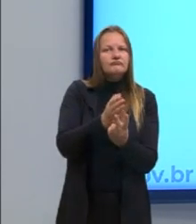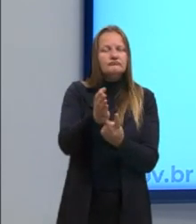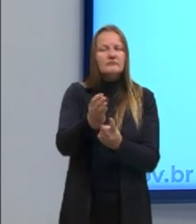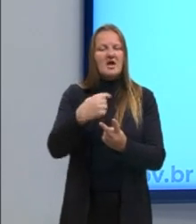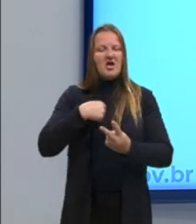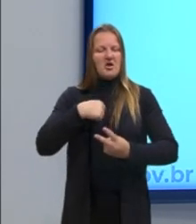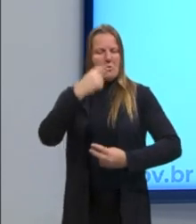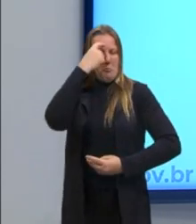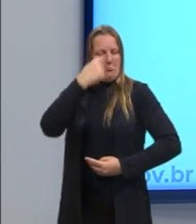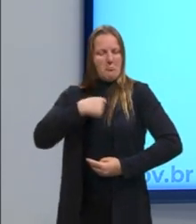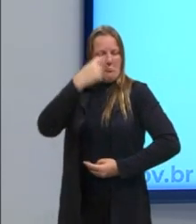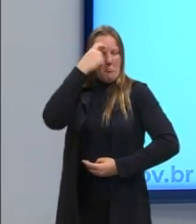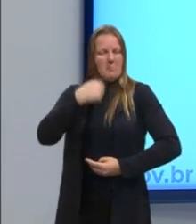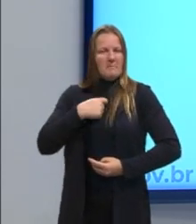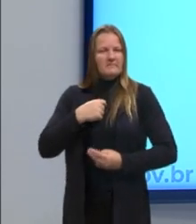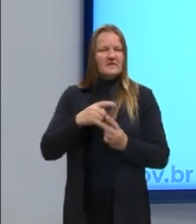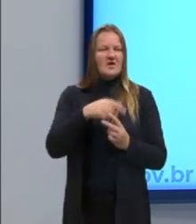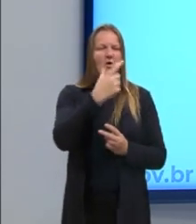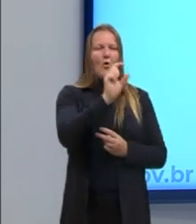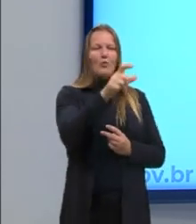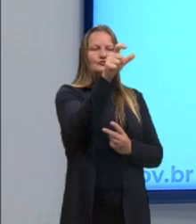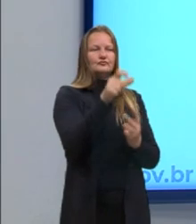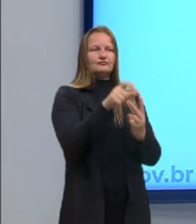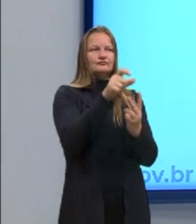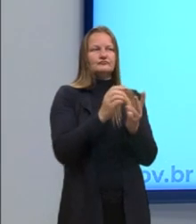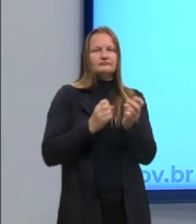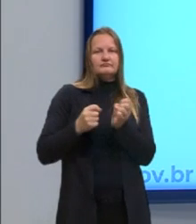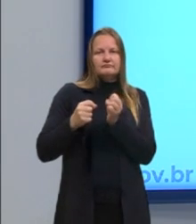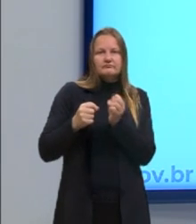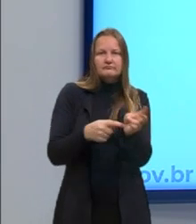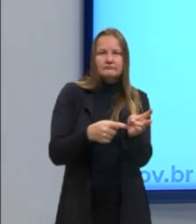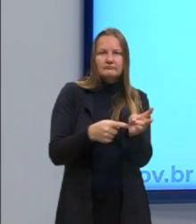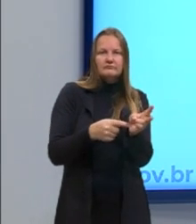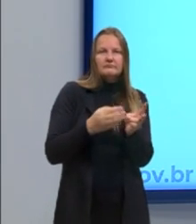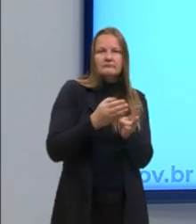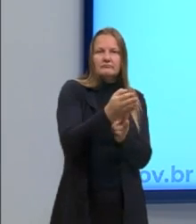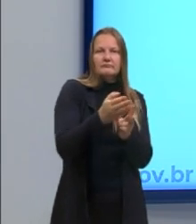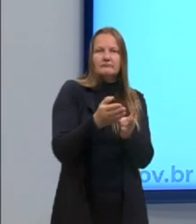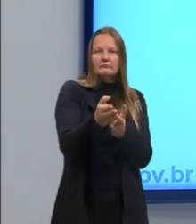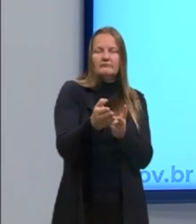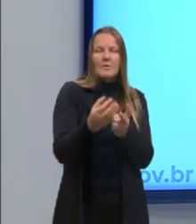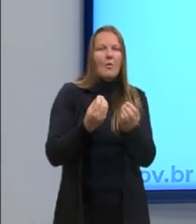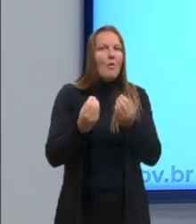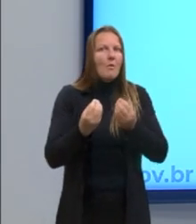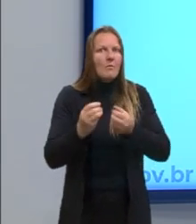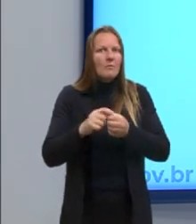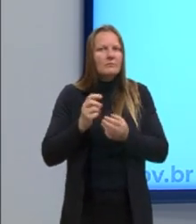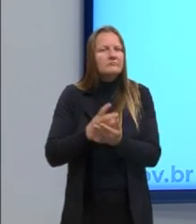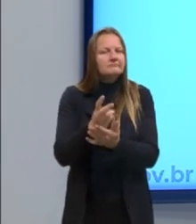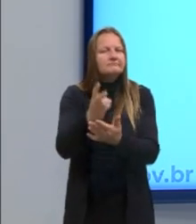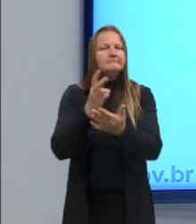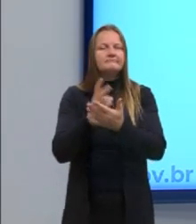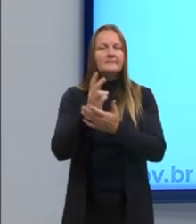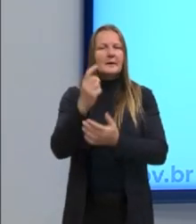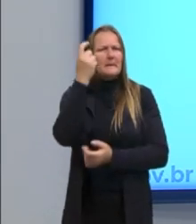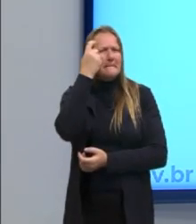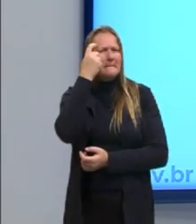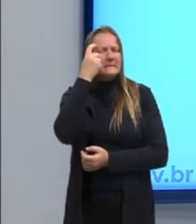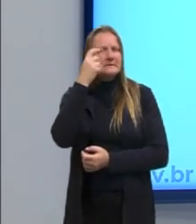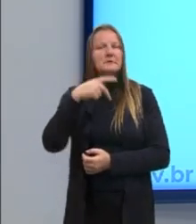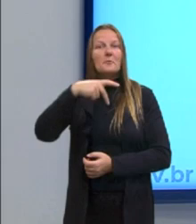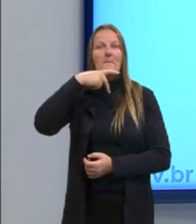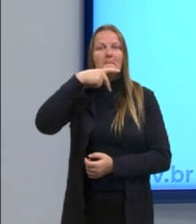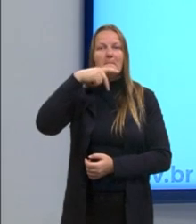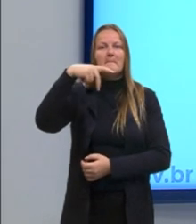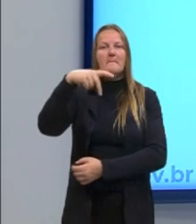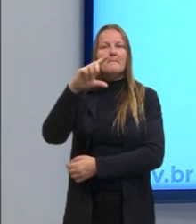a essa dicotomia Então veja chama prestando atenção que aqui há uma continuidade daquele pensamento Platônico